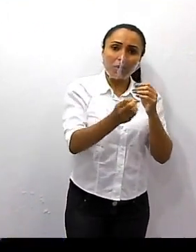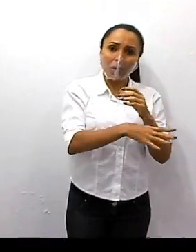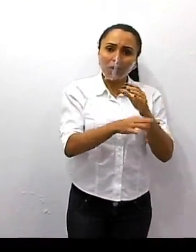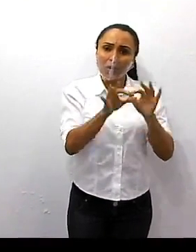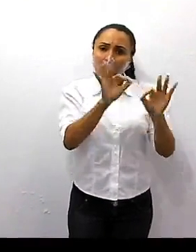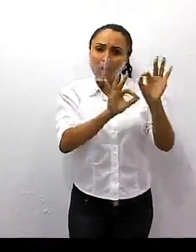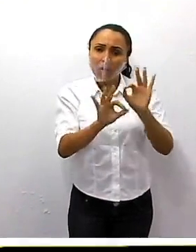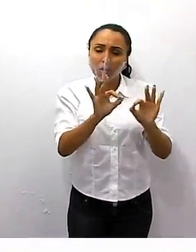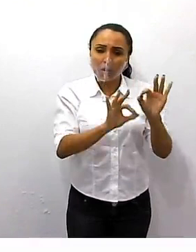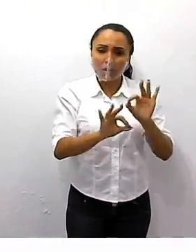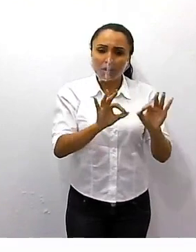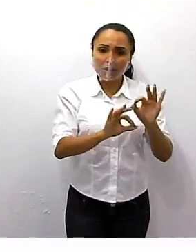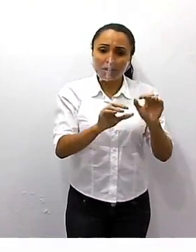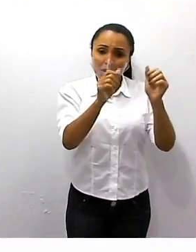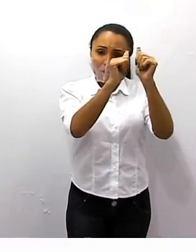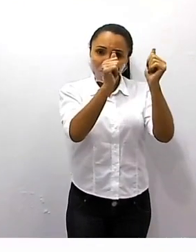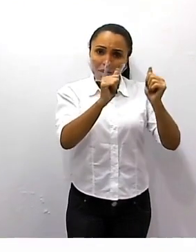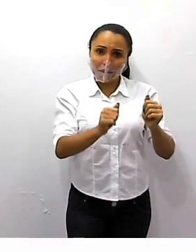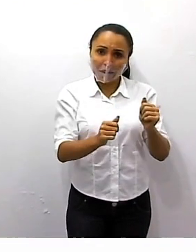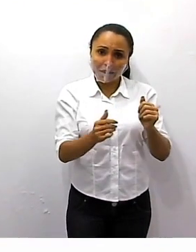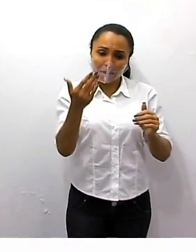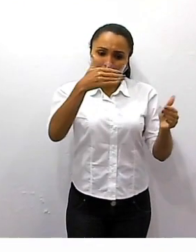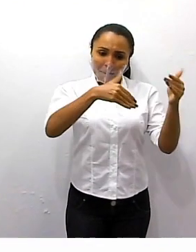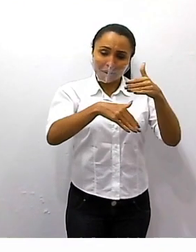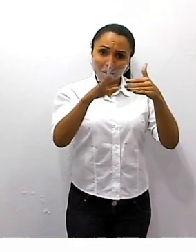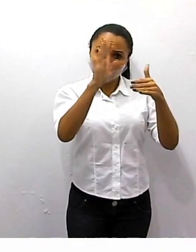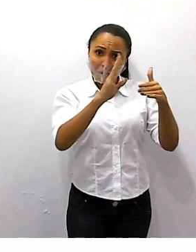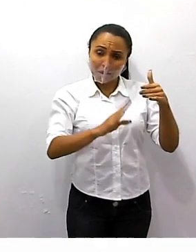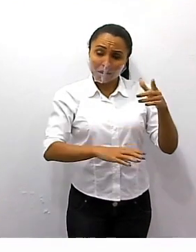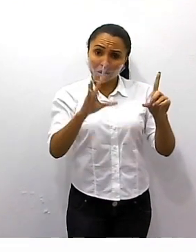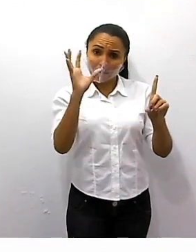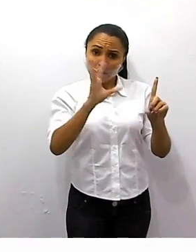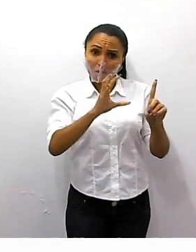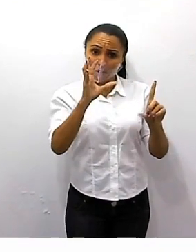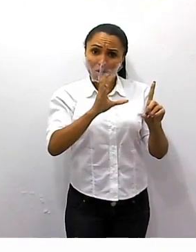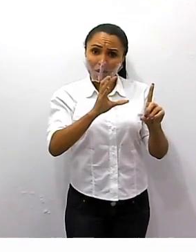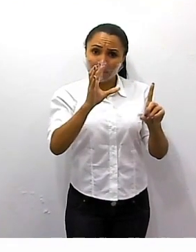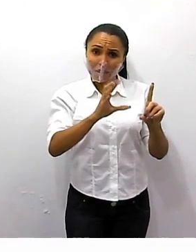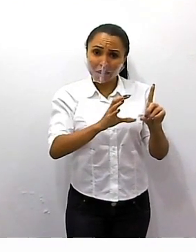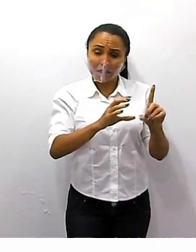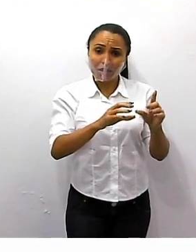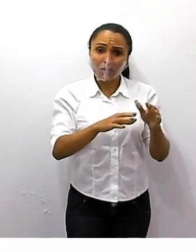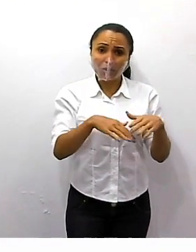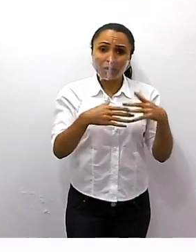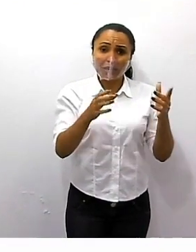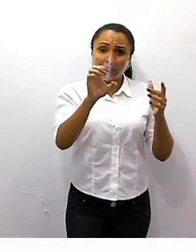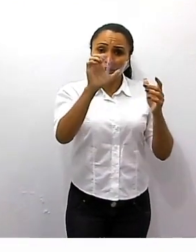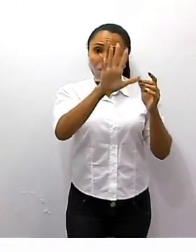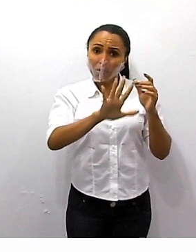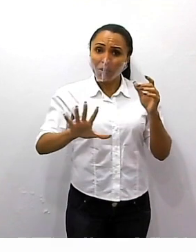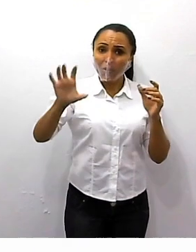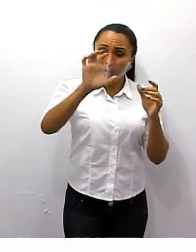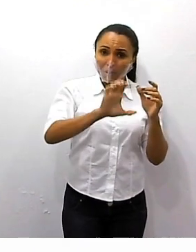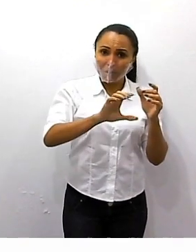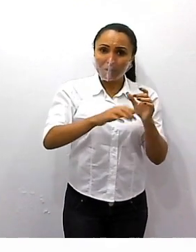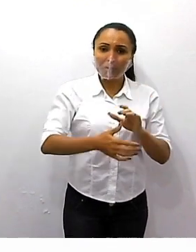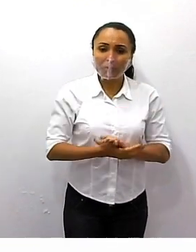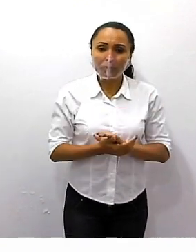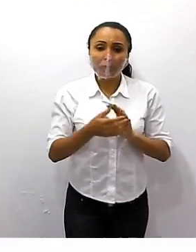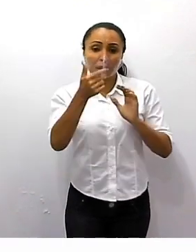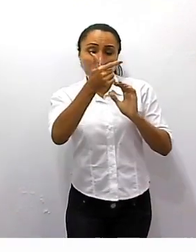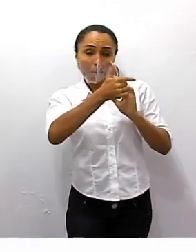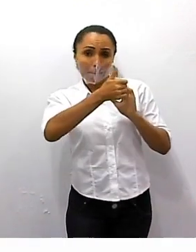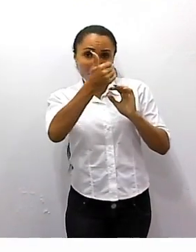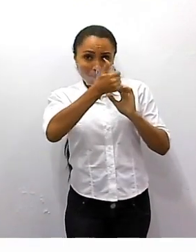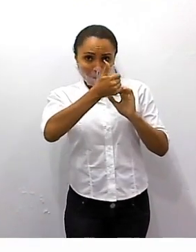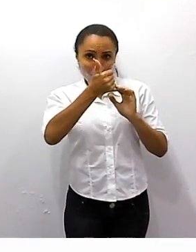de arte aqui para o Brasil. Não é isso? Influenciados, logicamente, pelas vanguardas europeias. Então tem aí, primeira questão